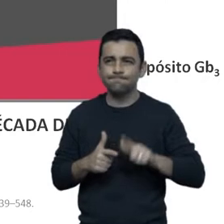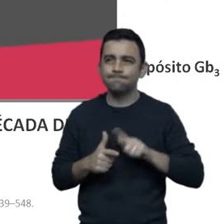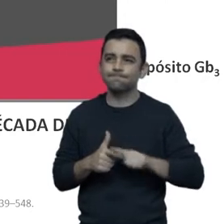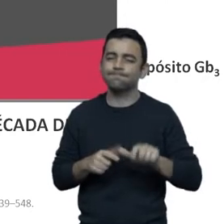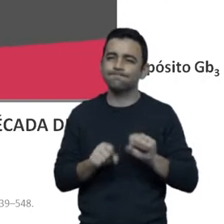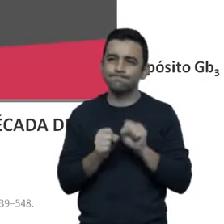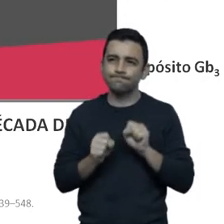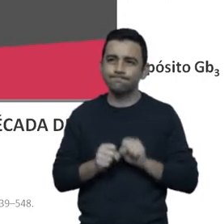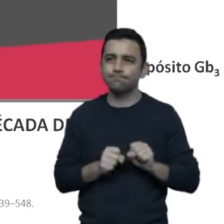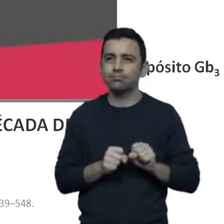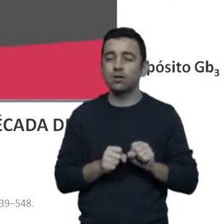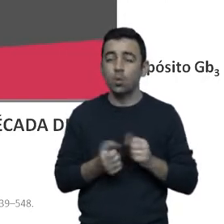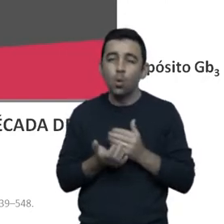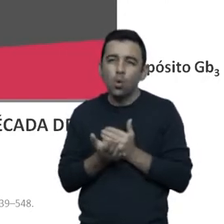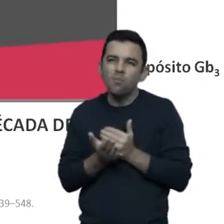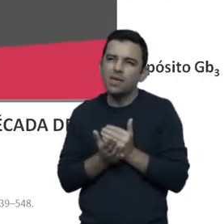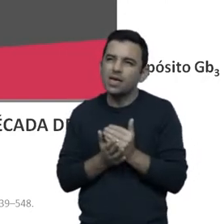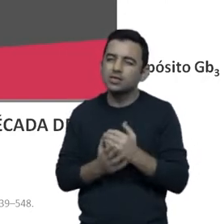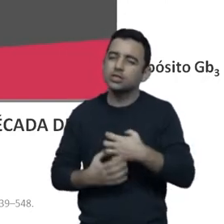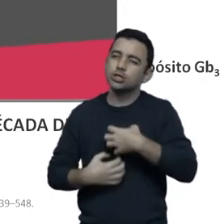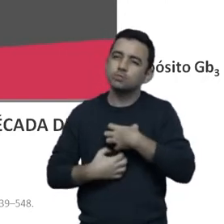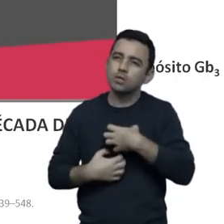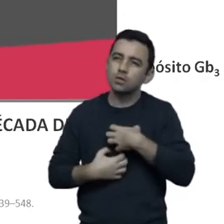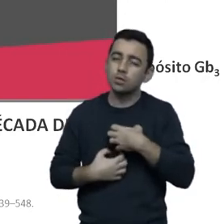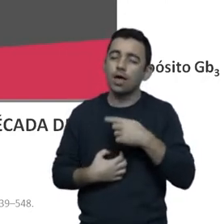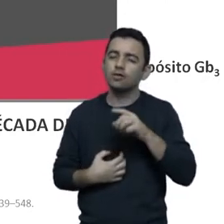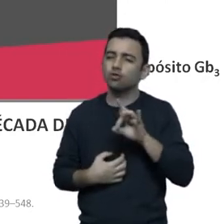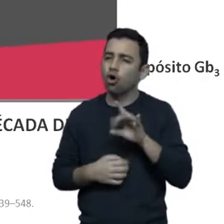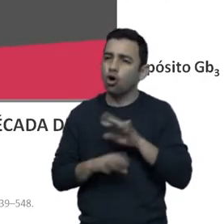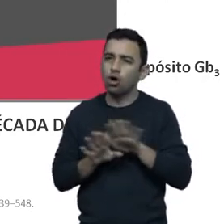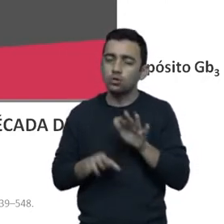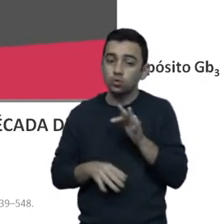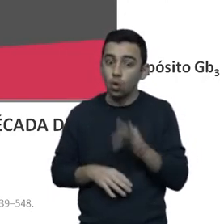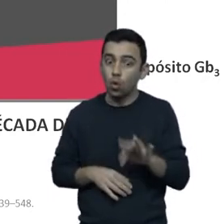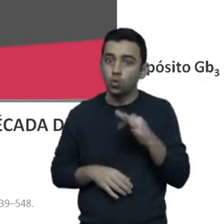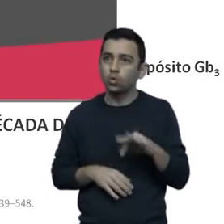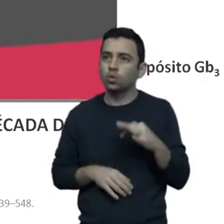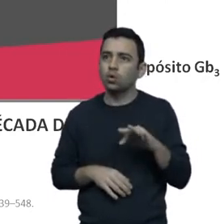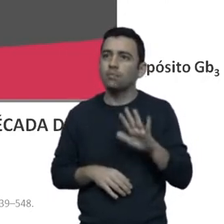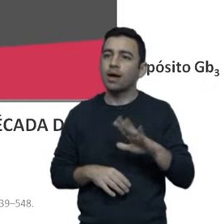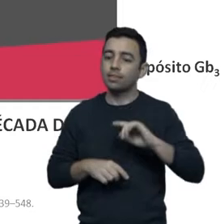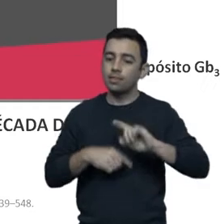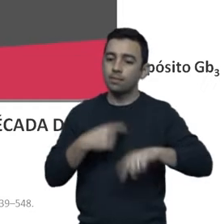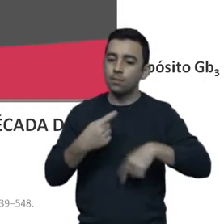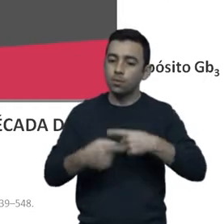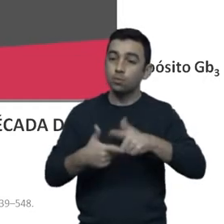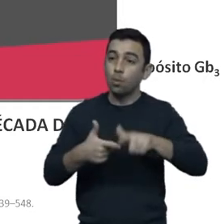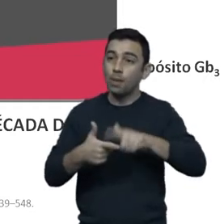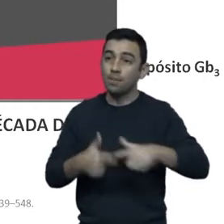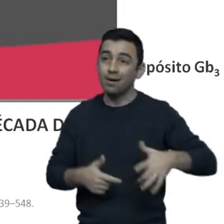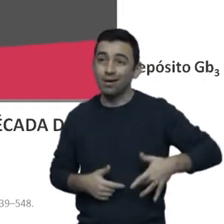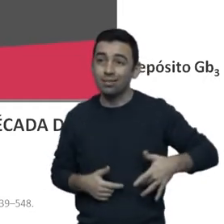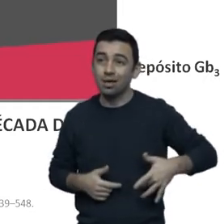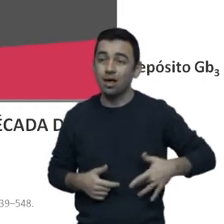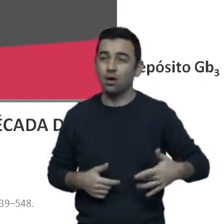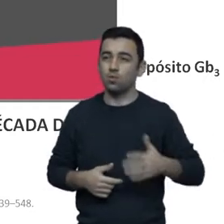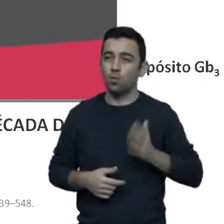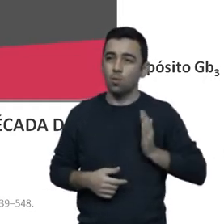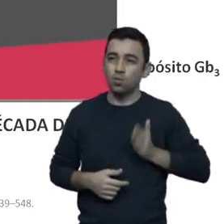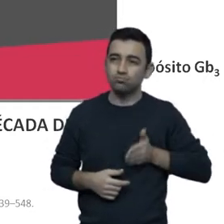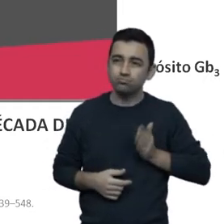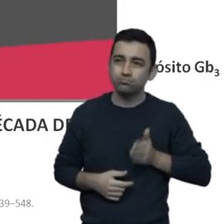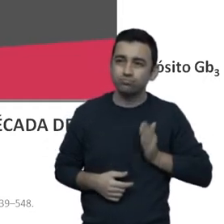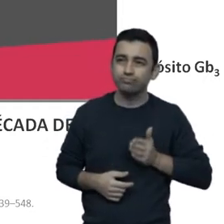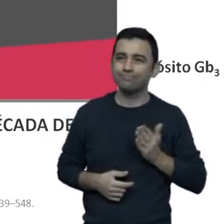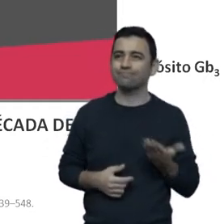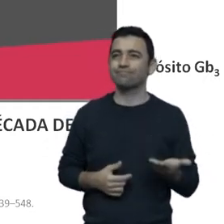você tem poucos sintomas, né? É mais a dor mesmo, que é intensa, mas depois começa a ter problemas renal, cardíaco